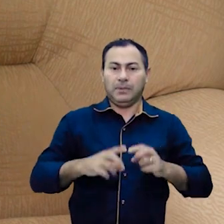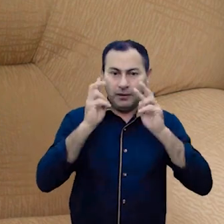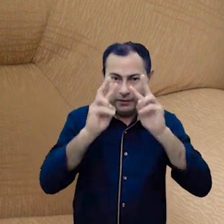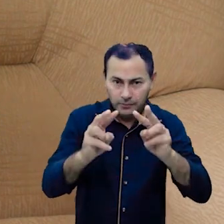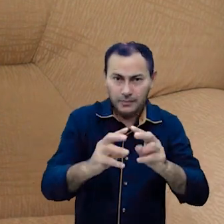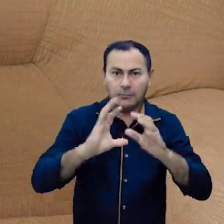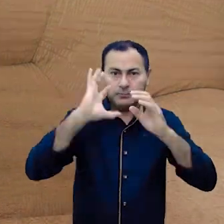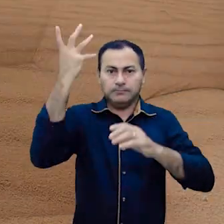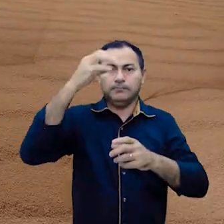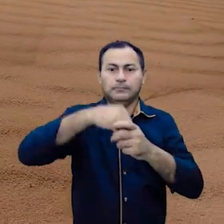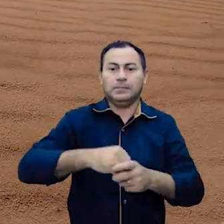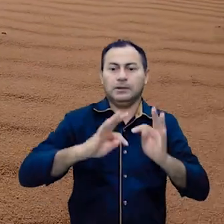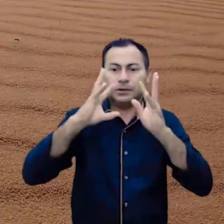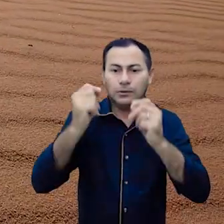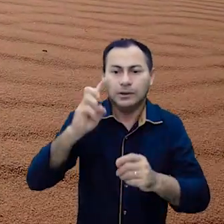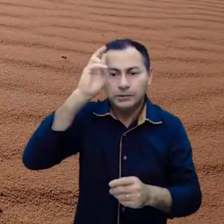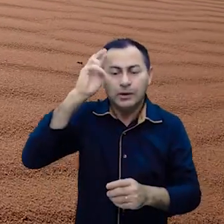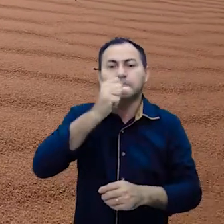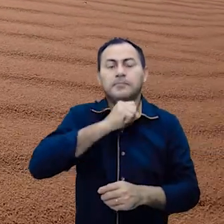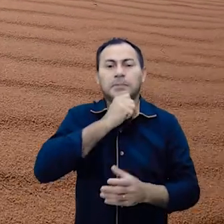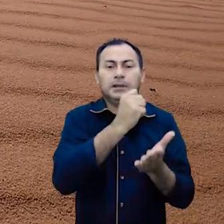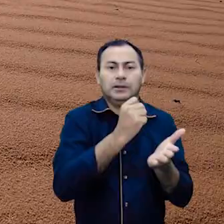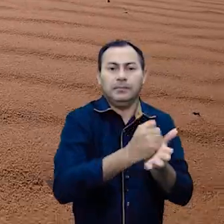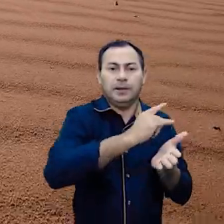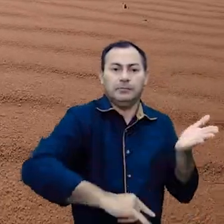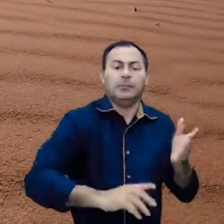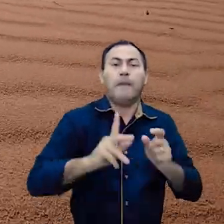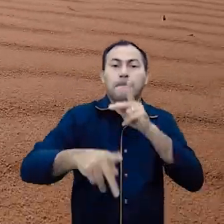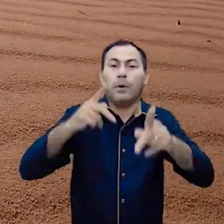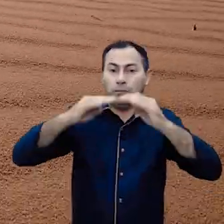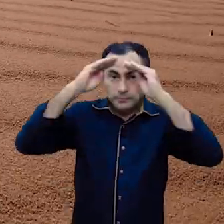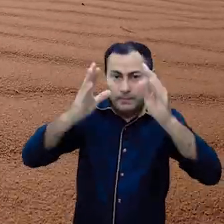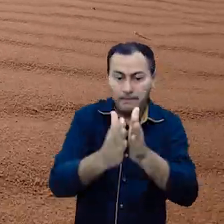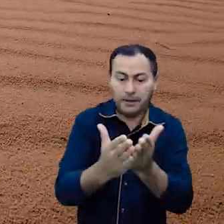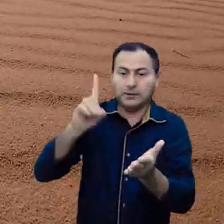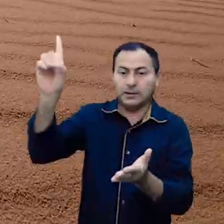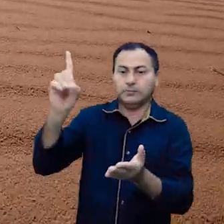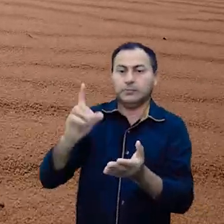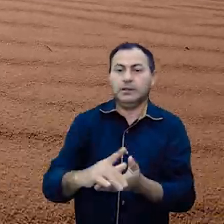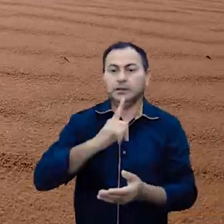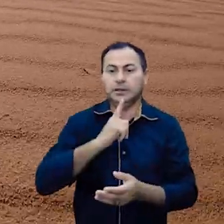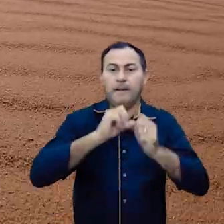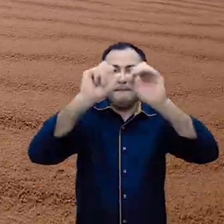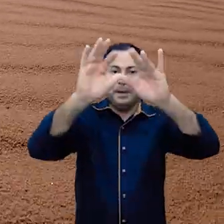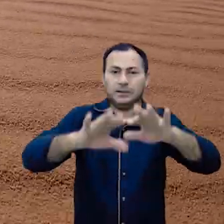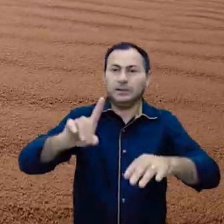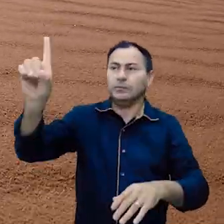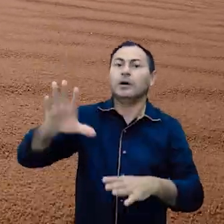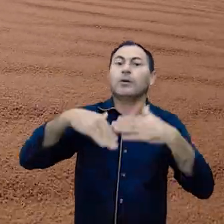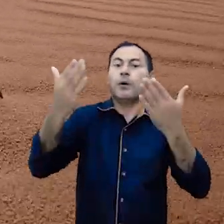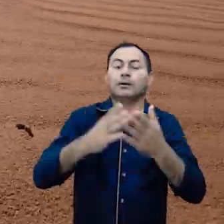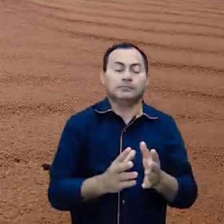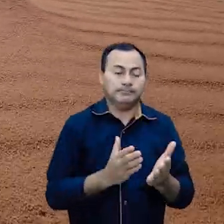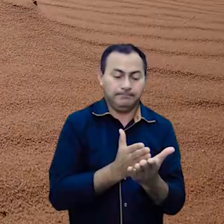Israel vemos isso se cumprindo através de toda a história do Antigo Testamento quando o povo obedecia a palavra de Deus ele tinha uma